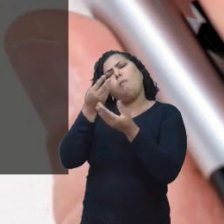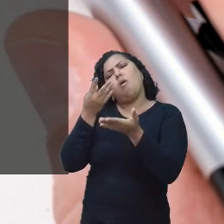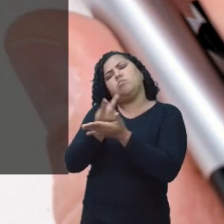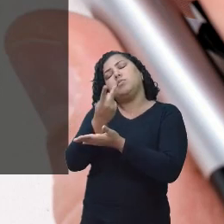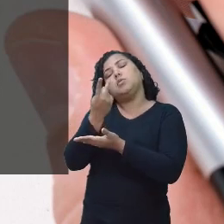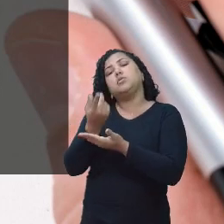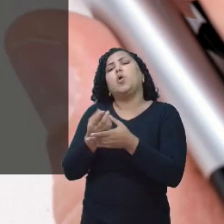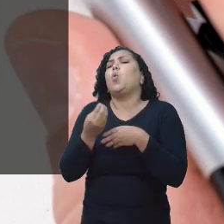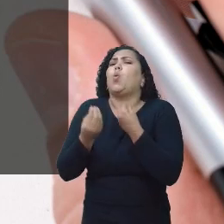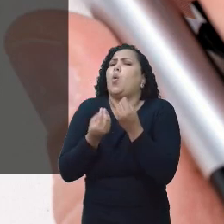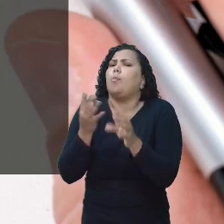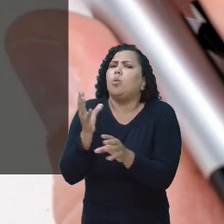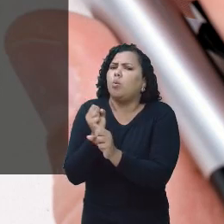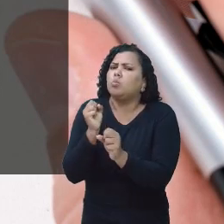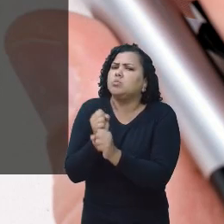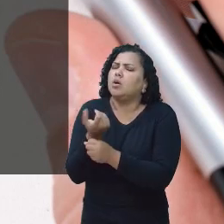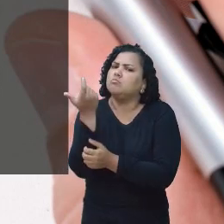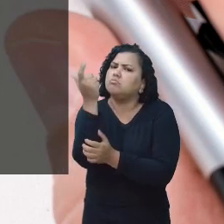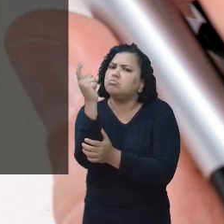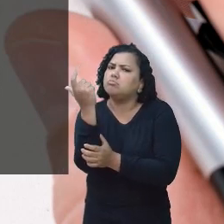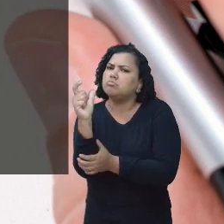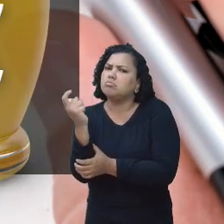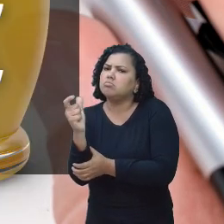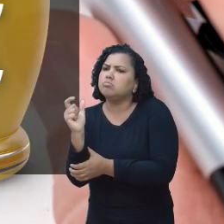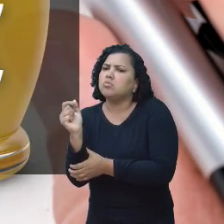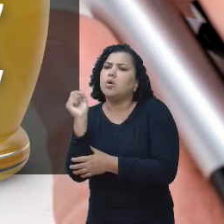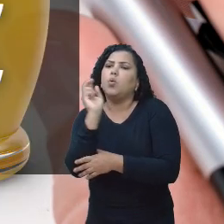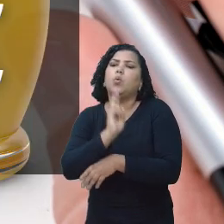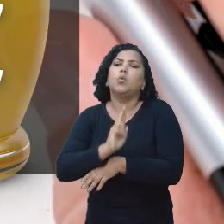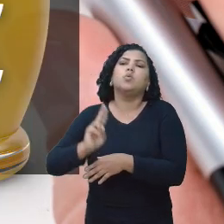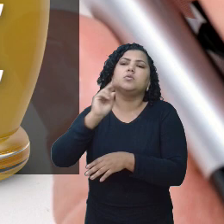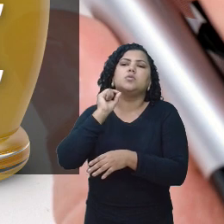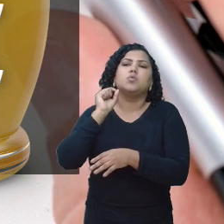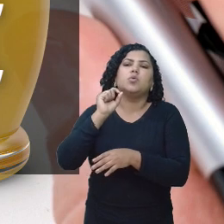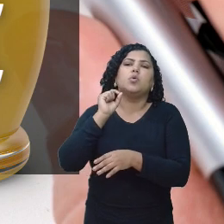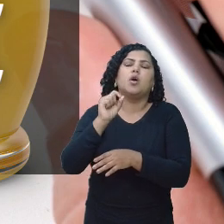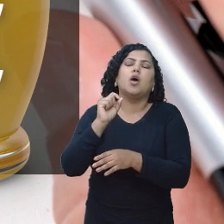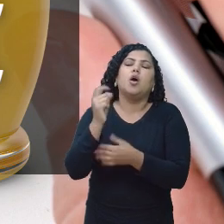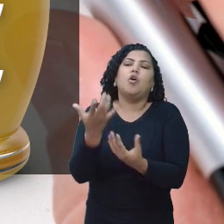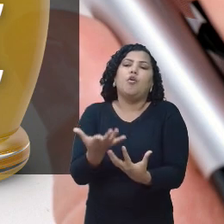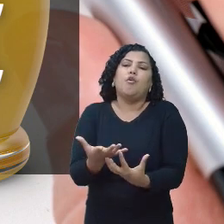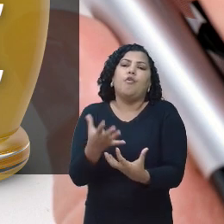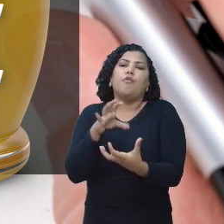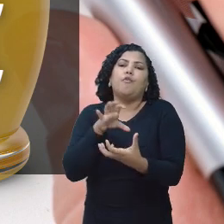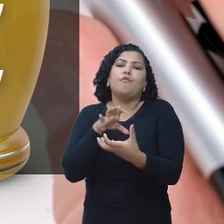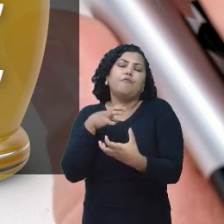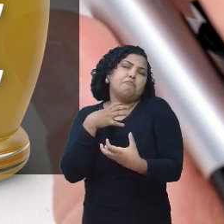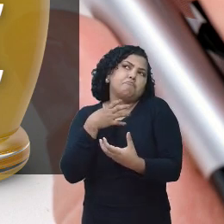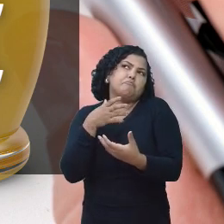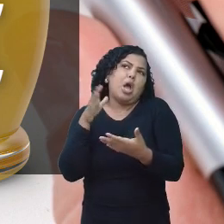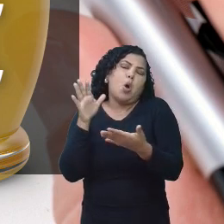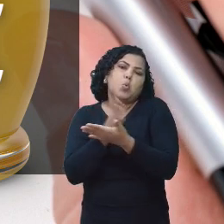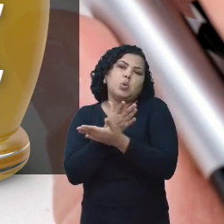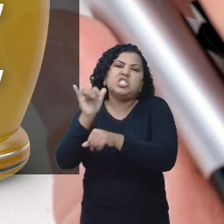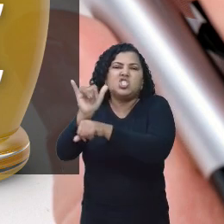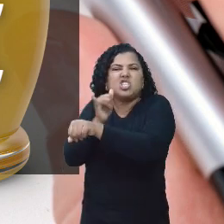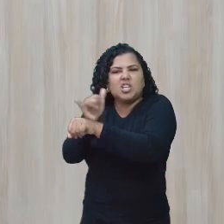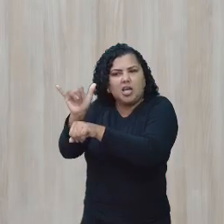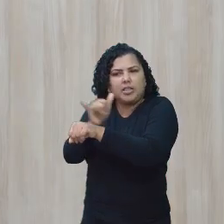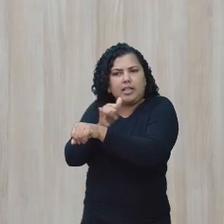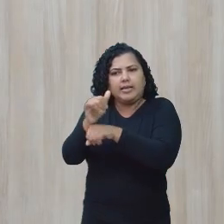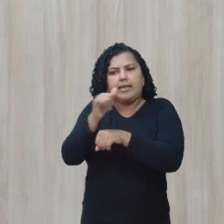quantificar essas palavras? Vai ser através de formas alternativos de quantificar. Ou